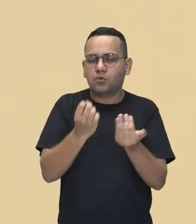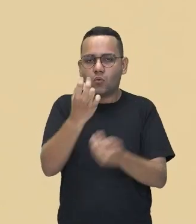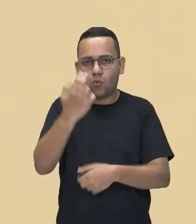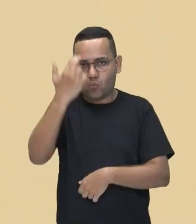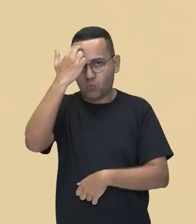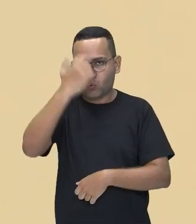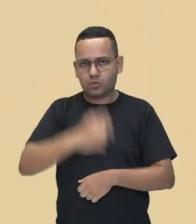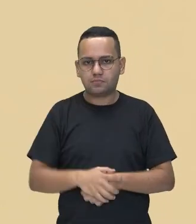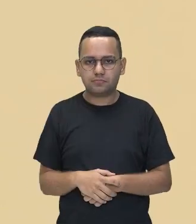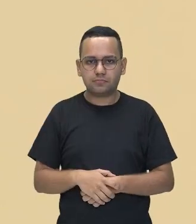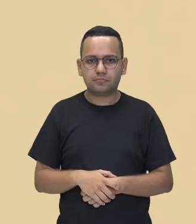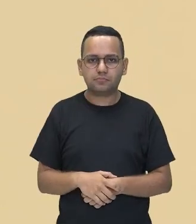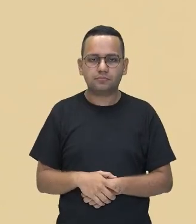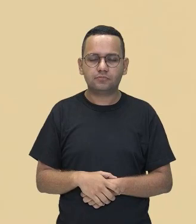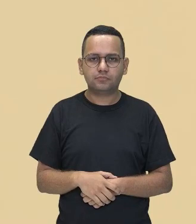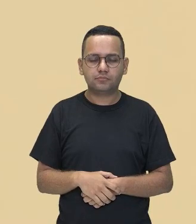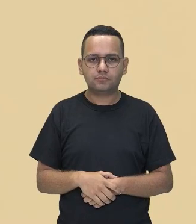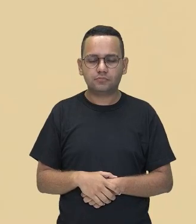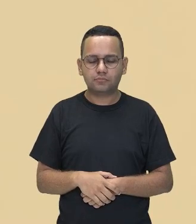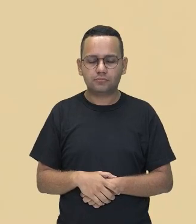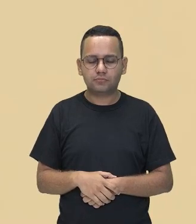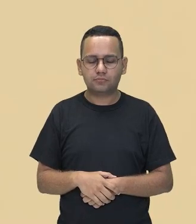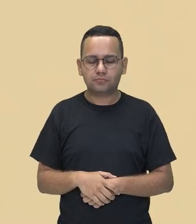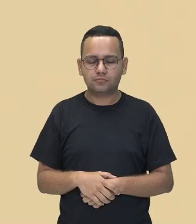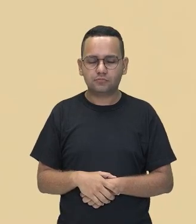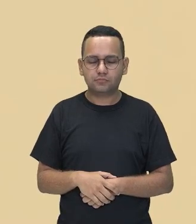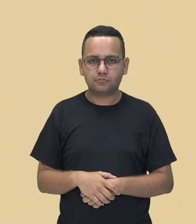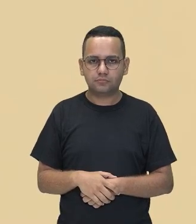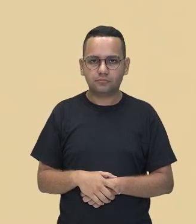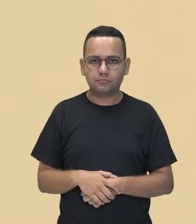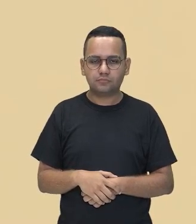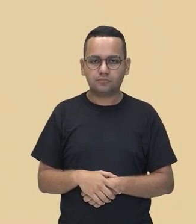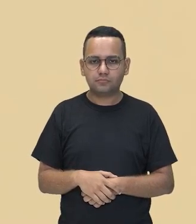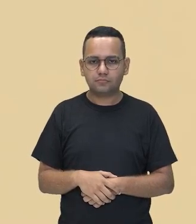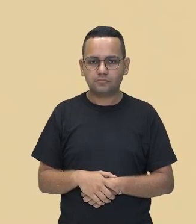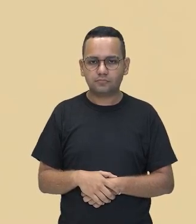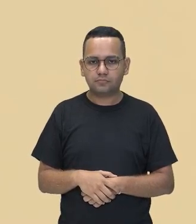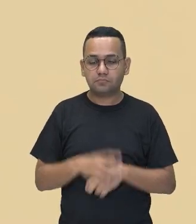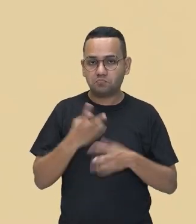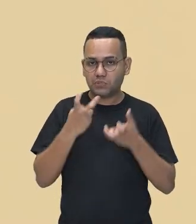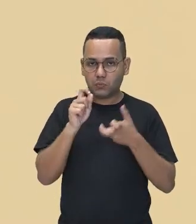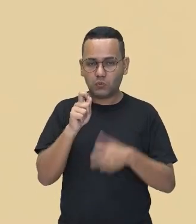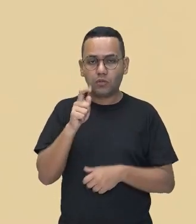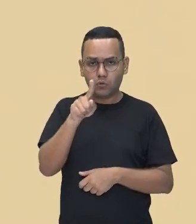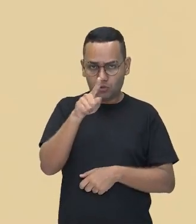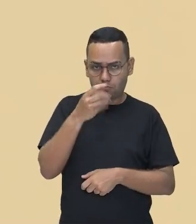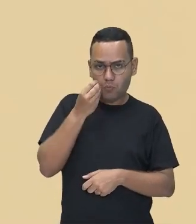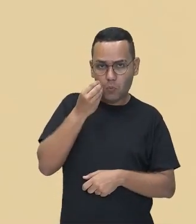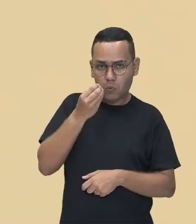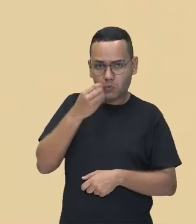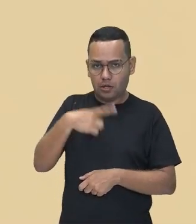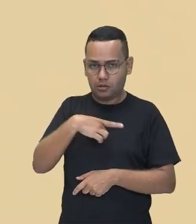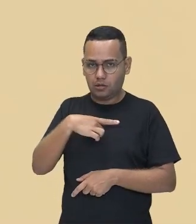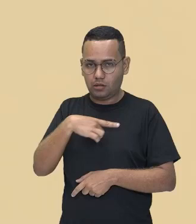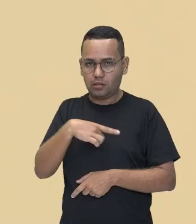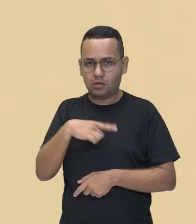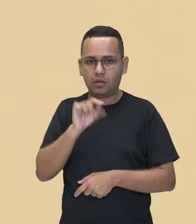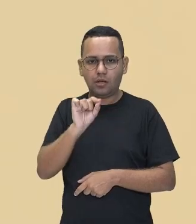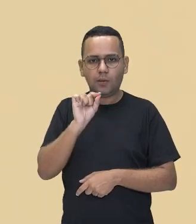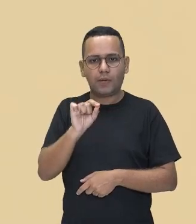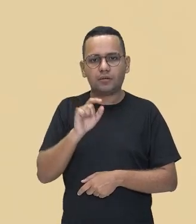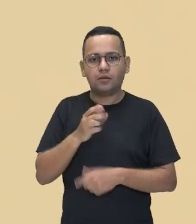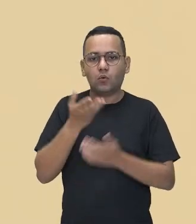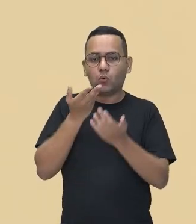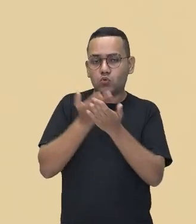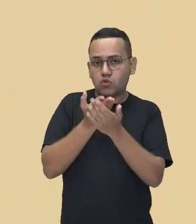comunidade. Então, percebe também que você está tendo agora essa oportunidade de juntar os seus